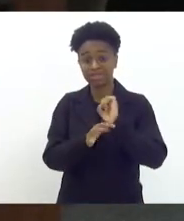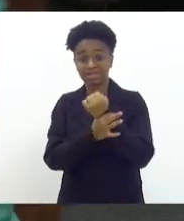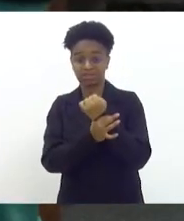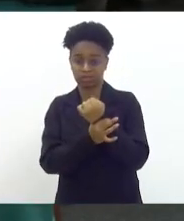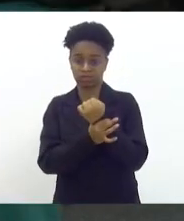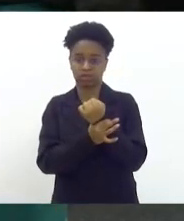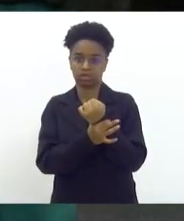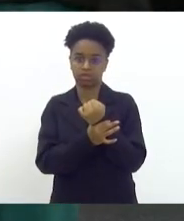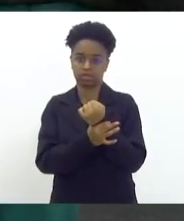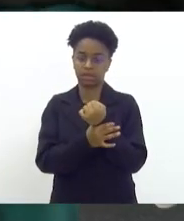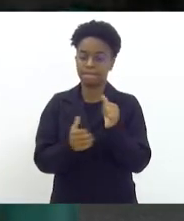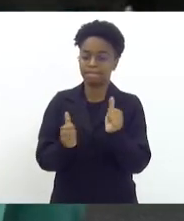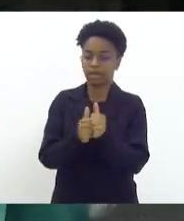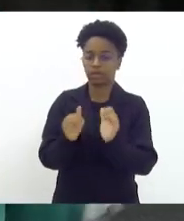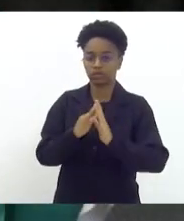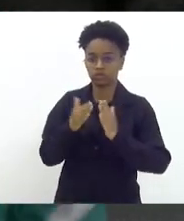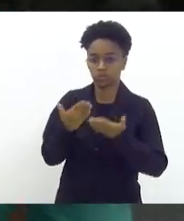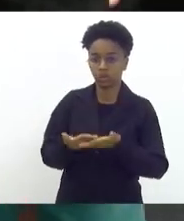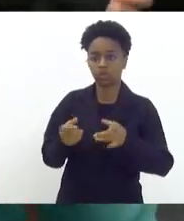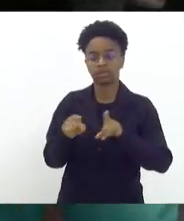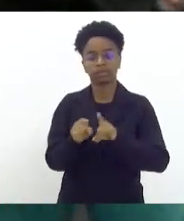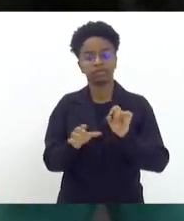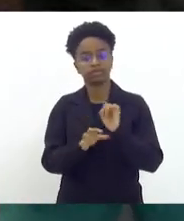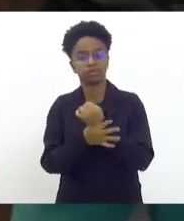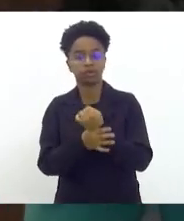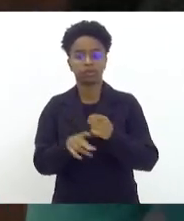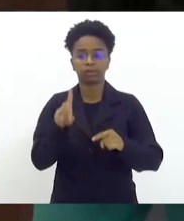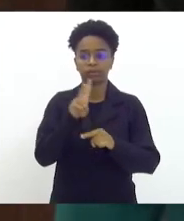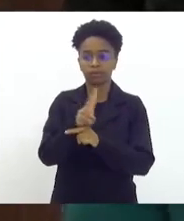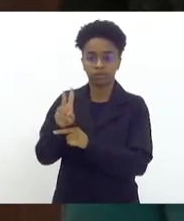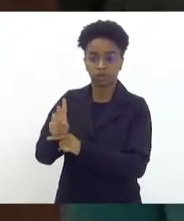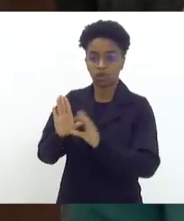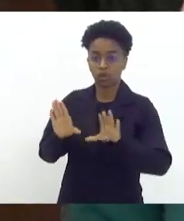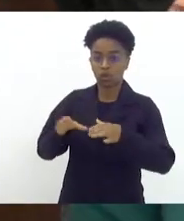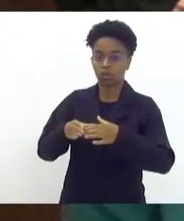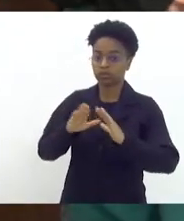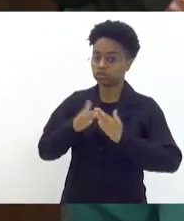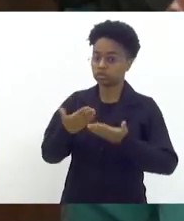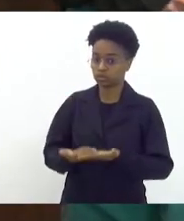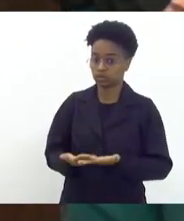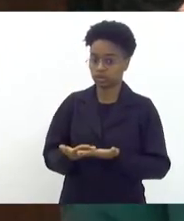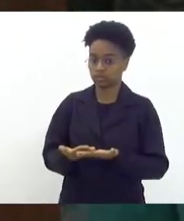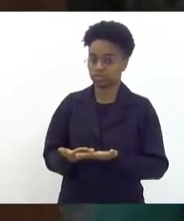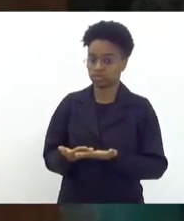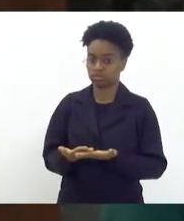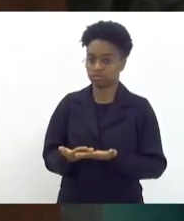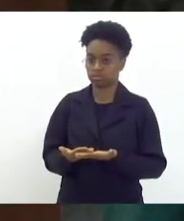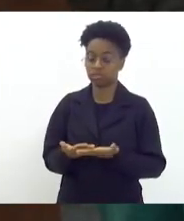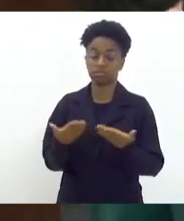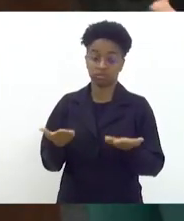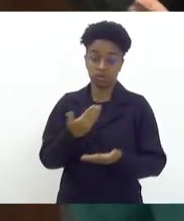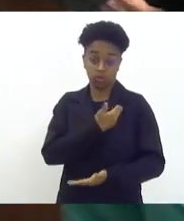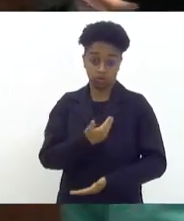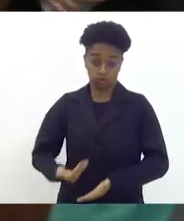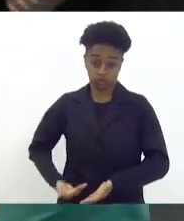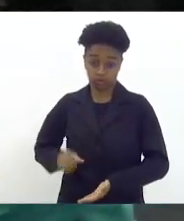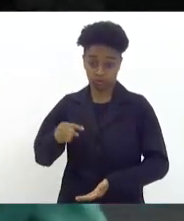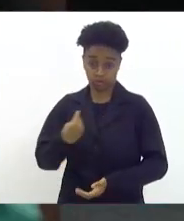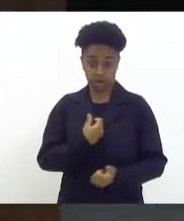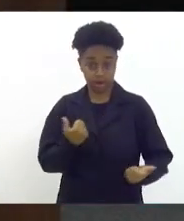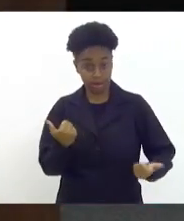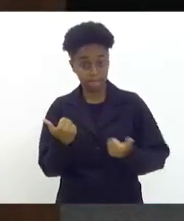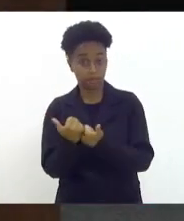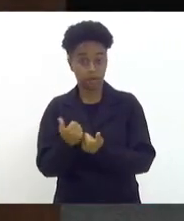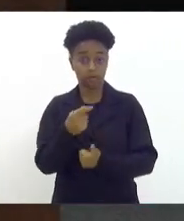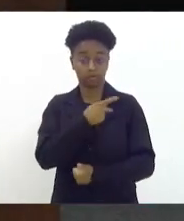no entorno das escolas a segurança a proteção da comunidade escolar não à toa o governo que a gente apoia o governo